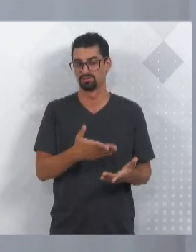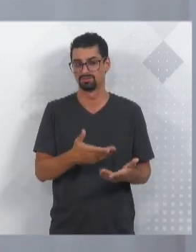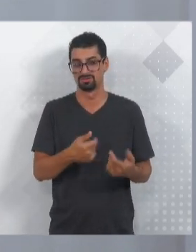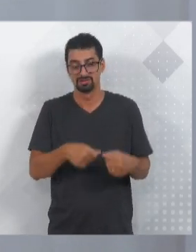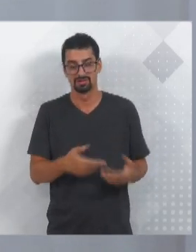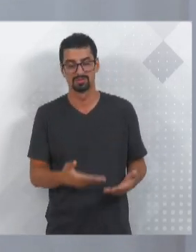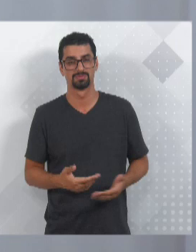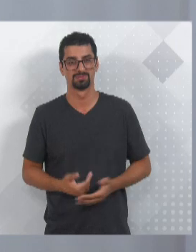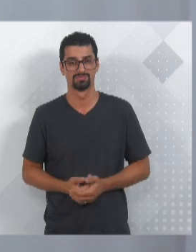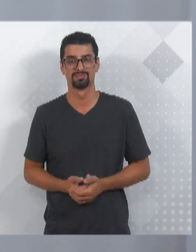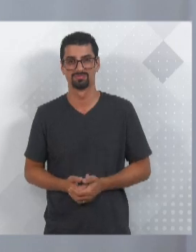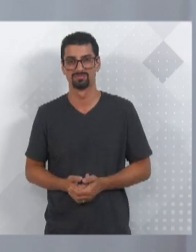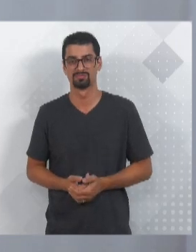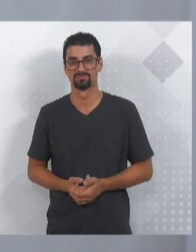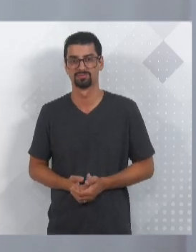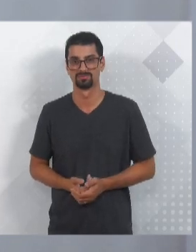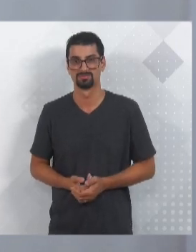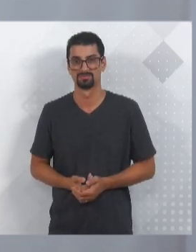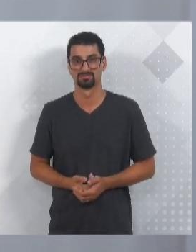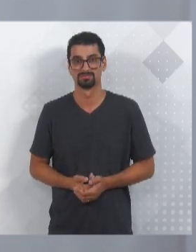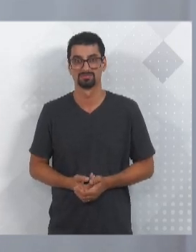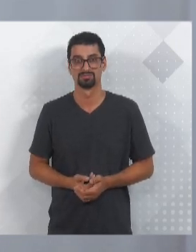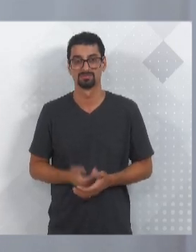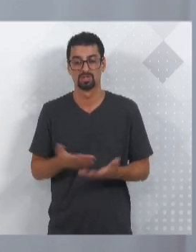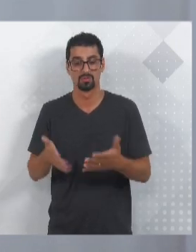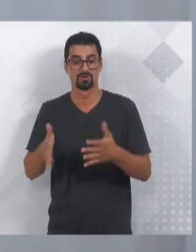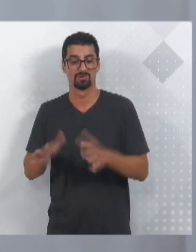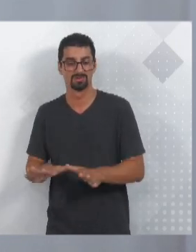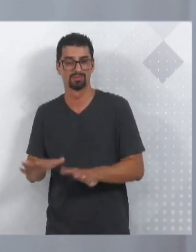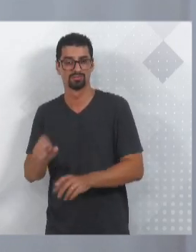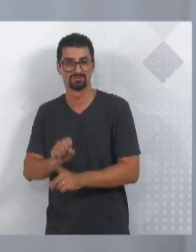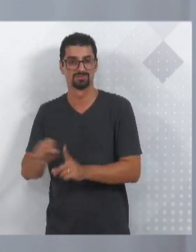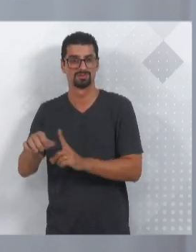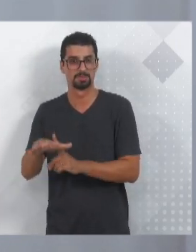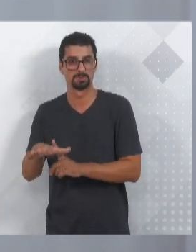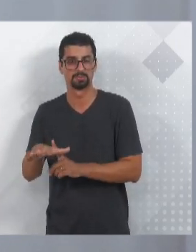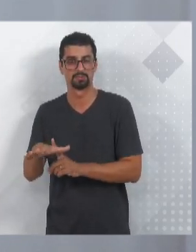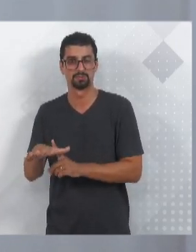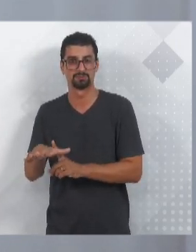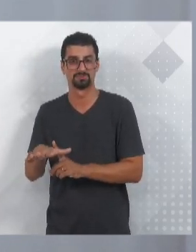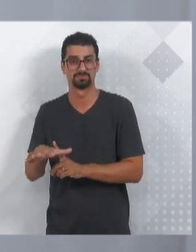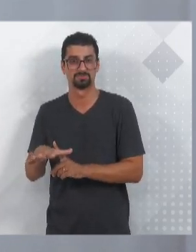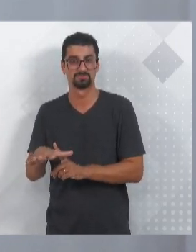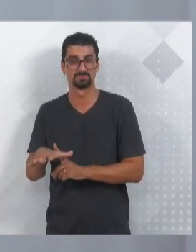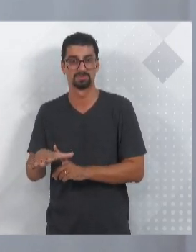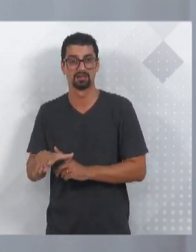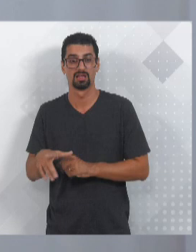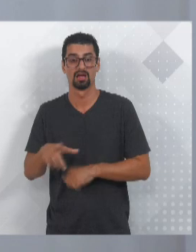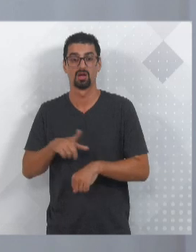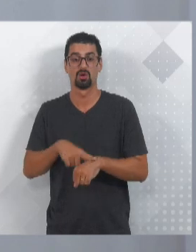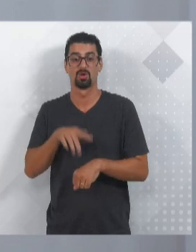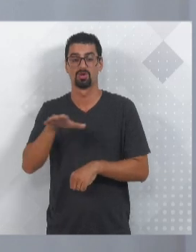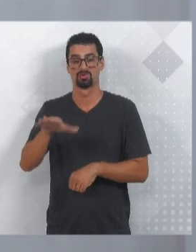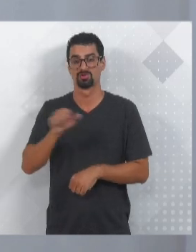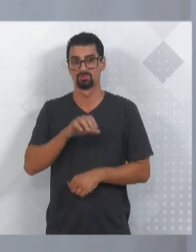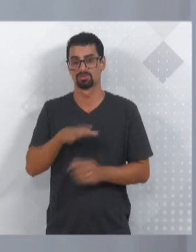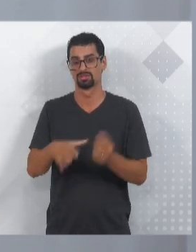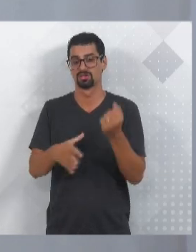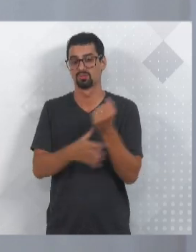encontra, para uma inclusão social, a hora que eu chamo a segurança